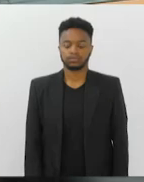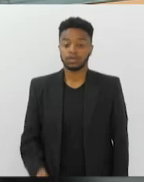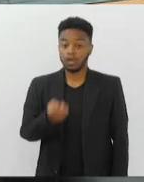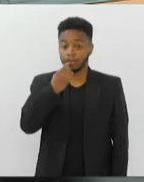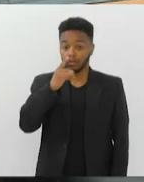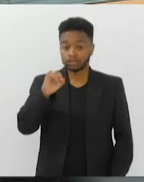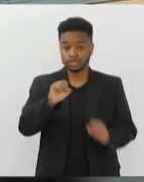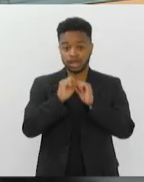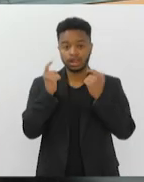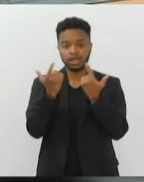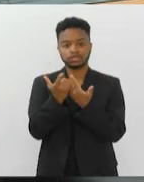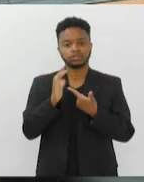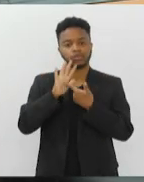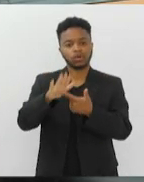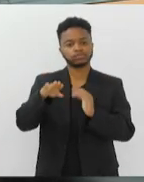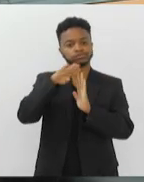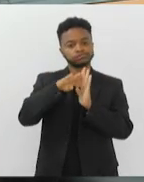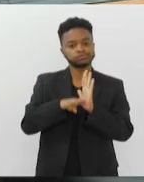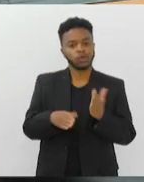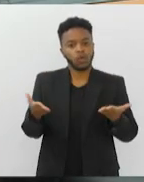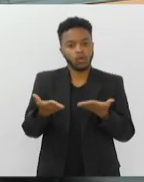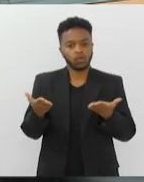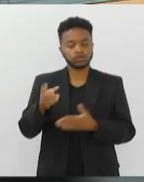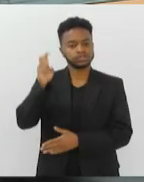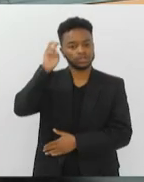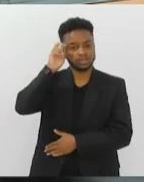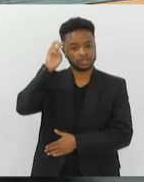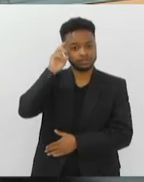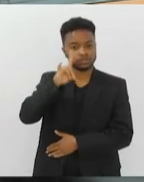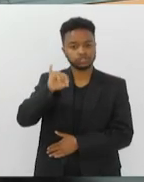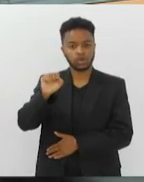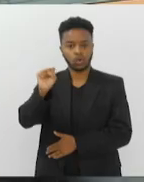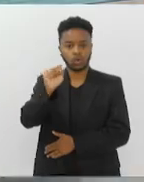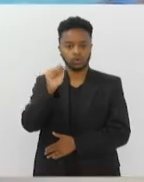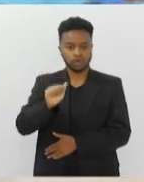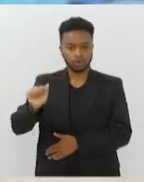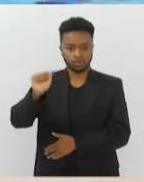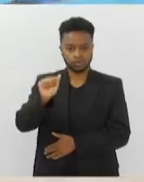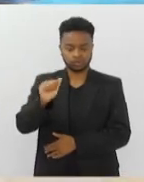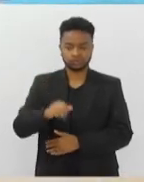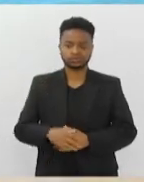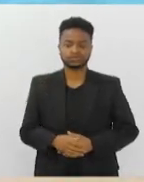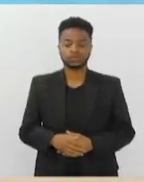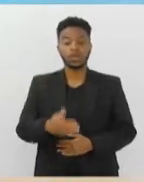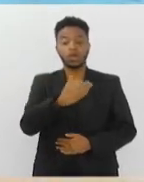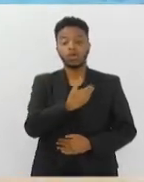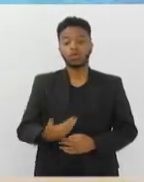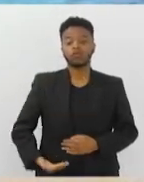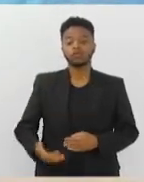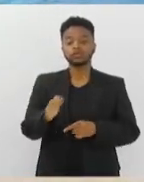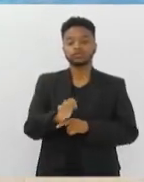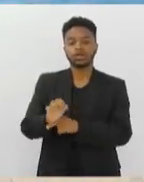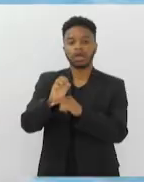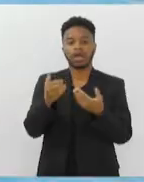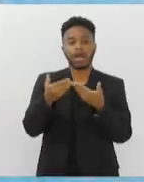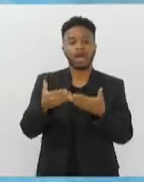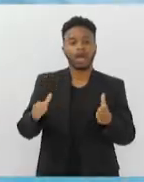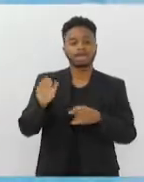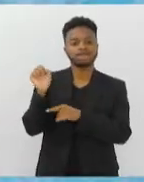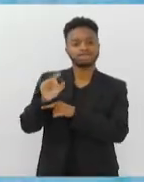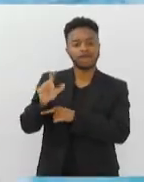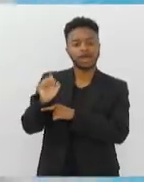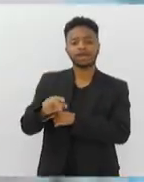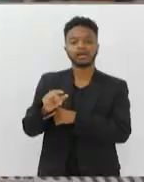O Bom Dia Alerj traz os seguintes destaques nesta quinta-feira, 8 de agosto. Governo do Estado abre novas vagas para